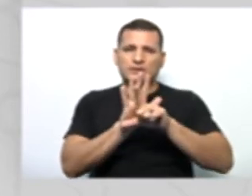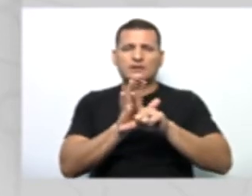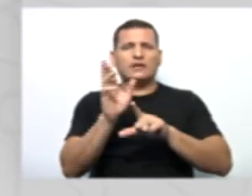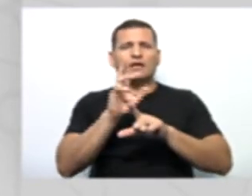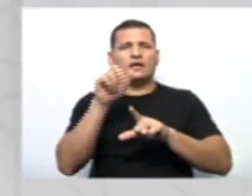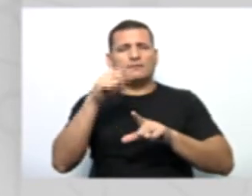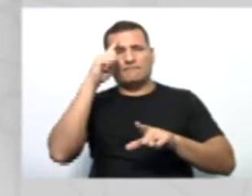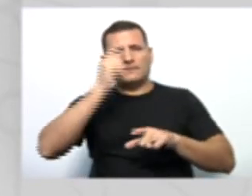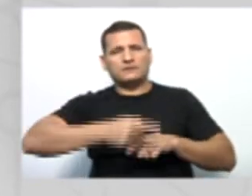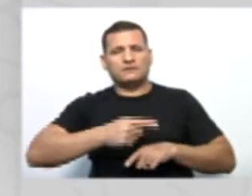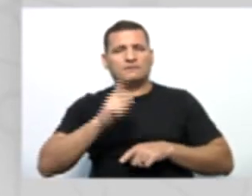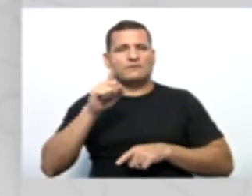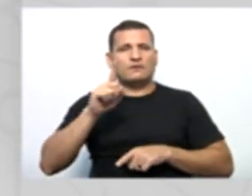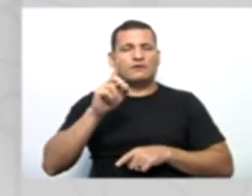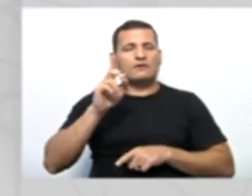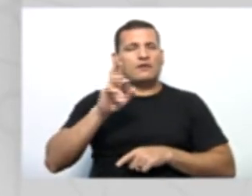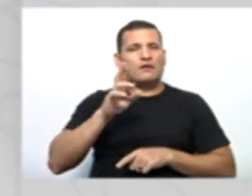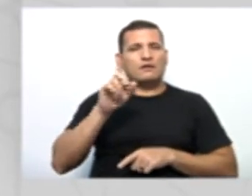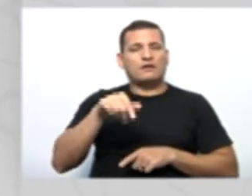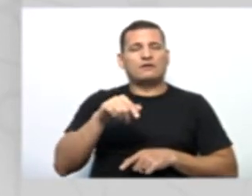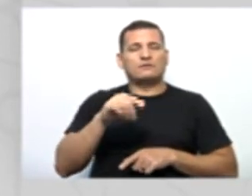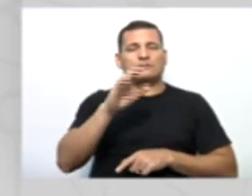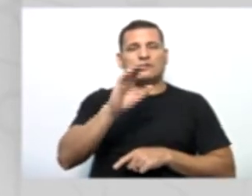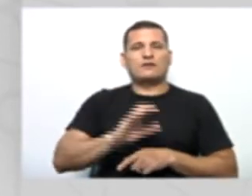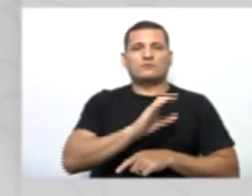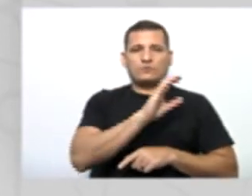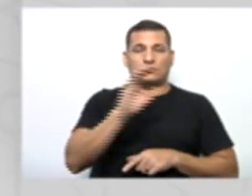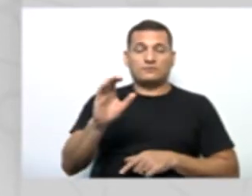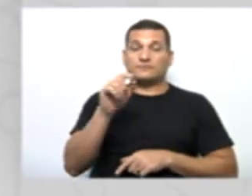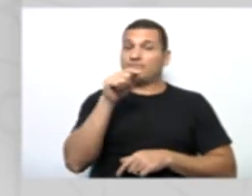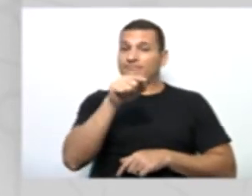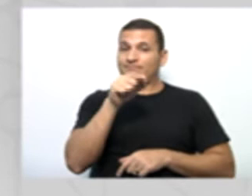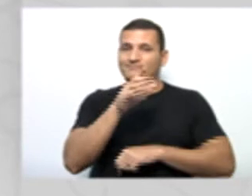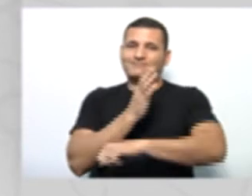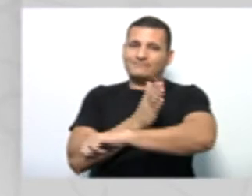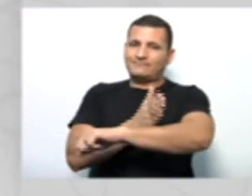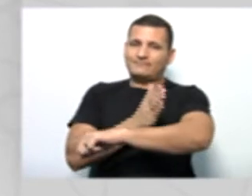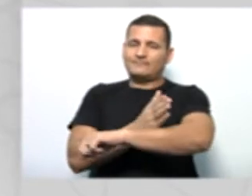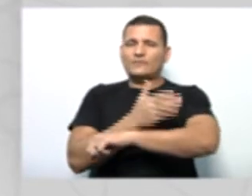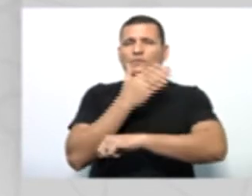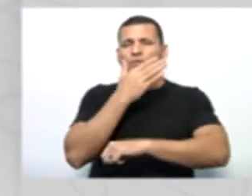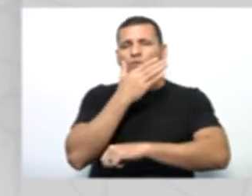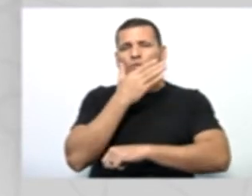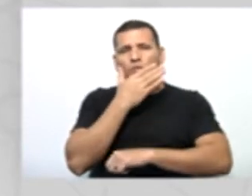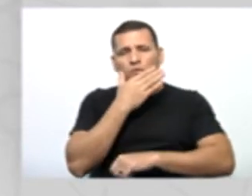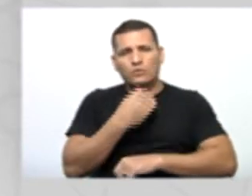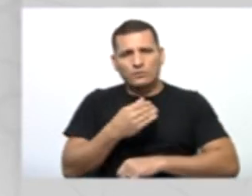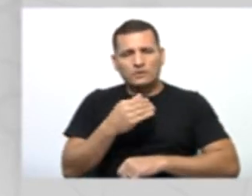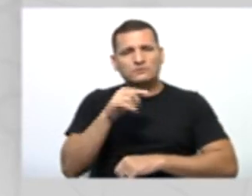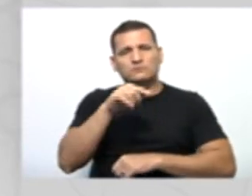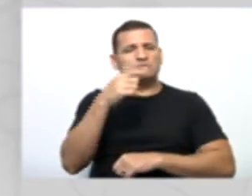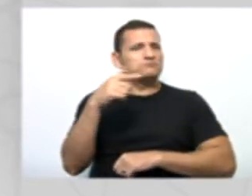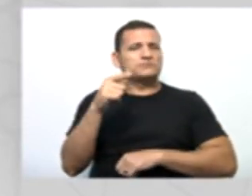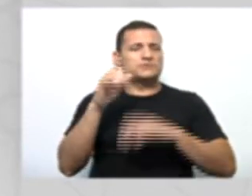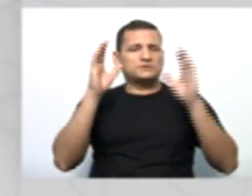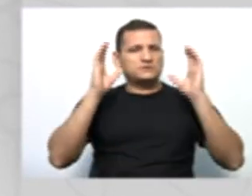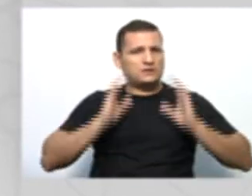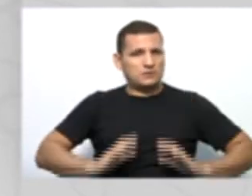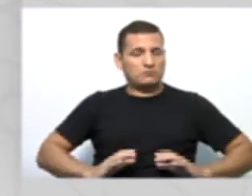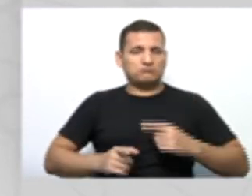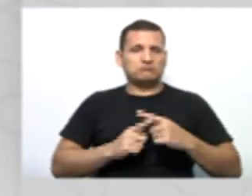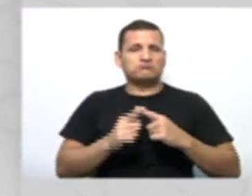Igreja Católica. Nesse momento, o homem medieval ele não era um cidadão. Por quê? Porque ele não tinha direitos, ele